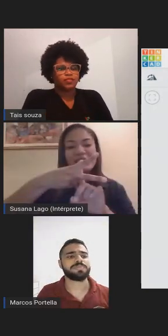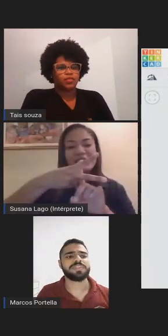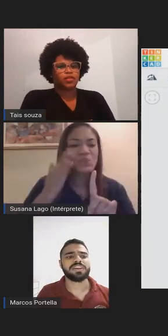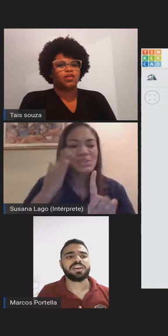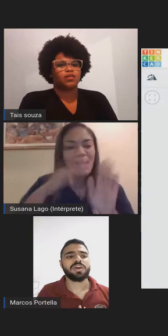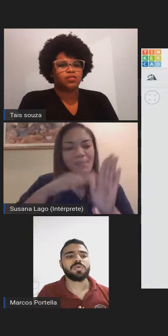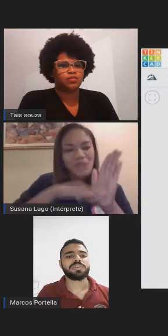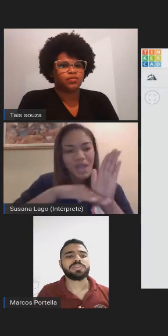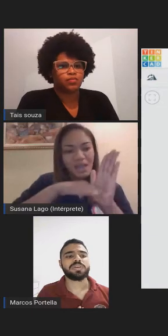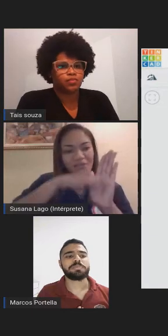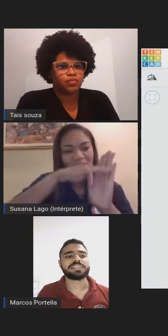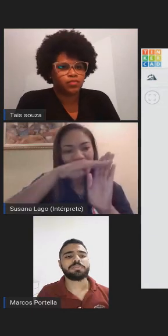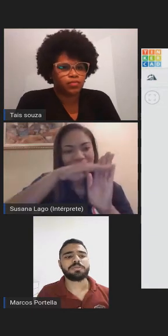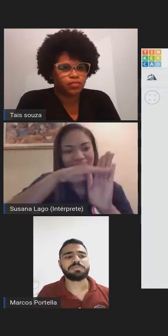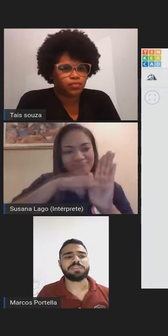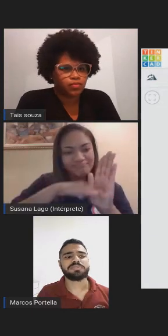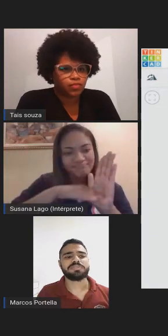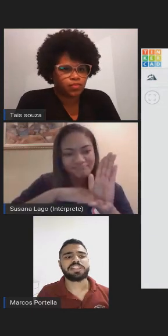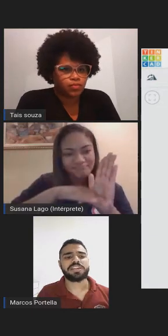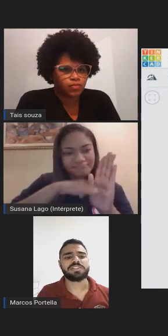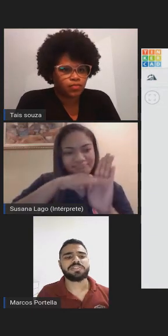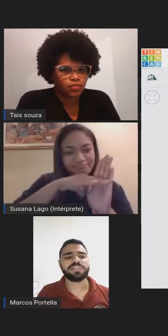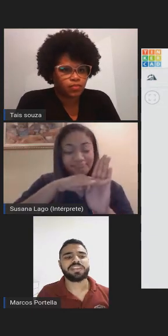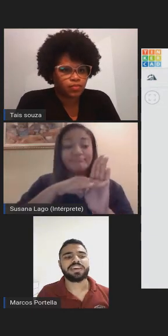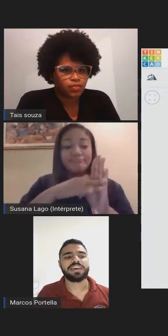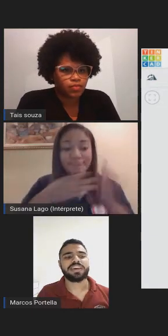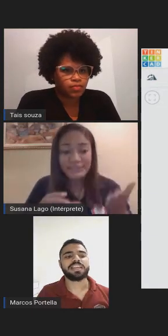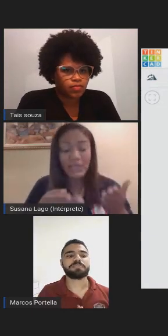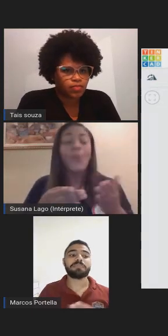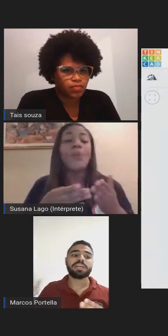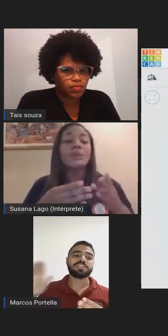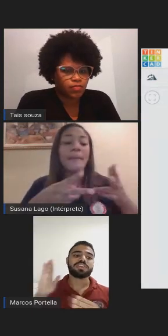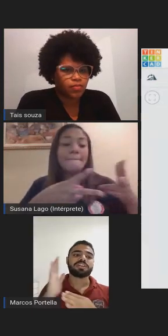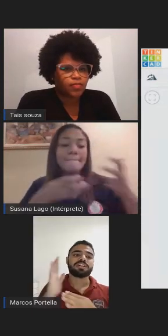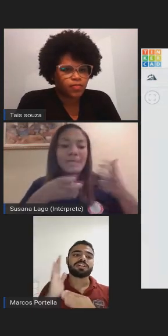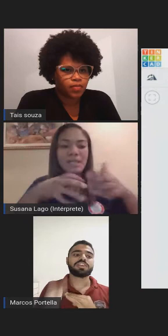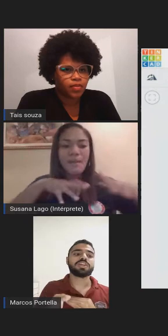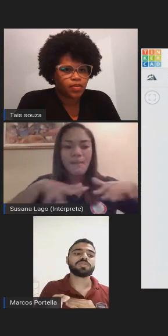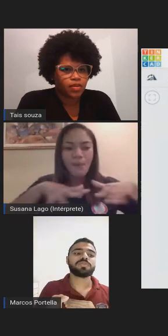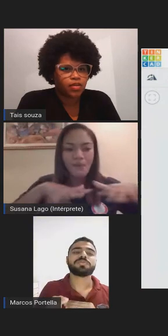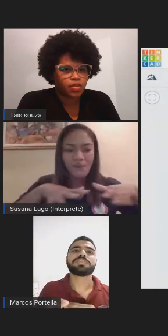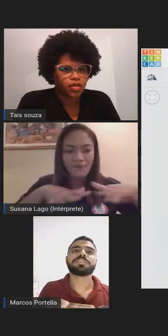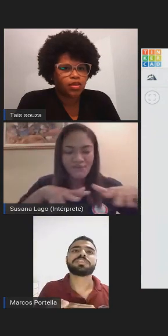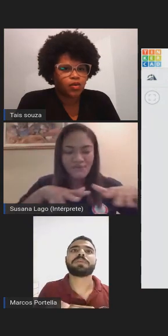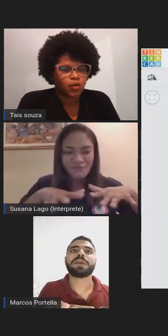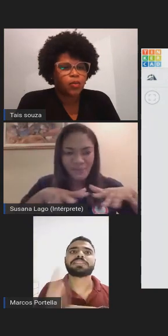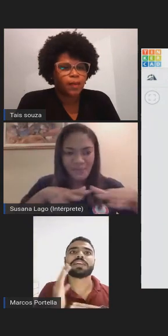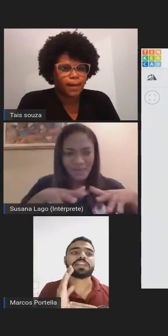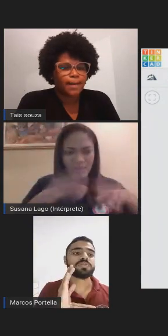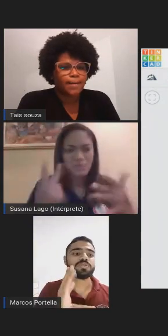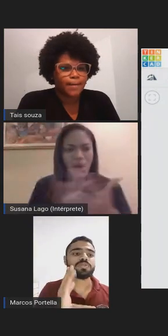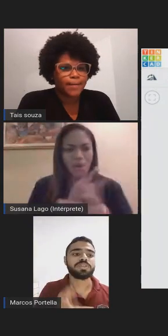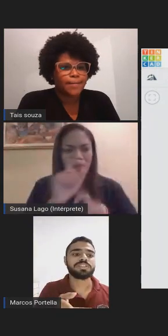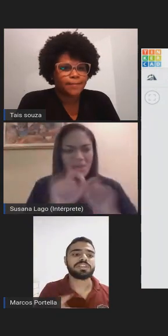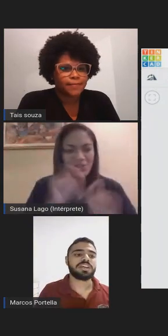sempre. Quando ele percebe o movimento da gente, ele permite que o sinal passe,